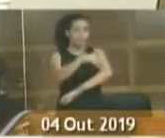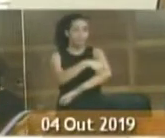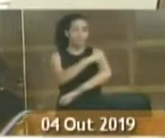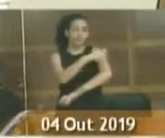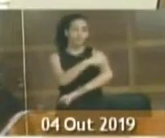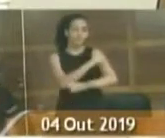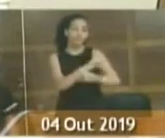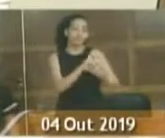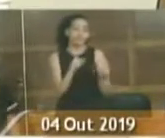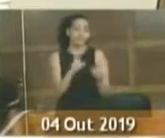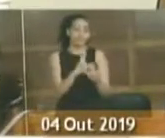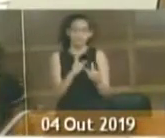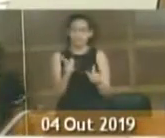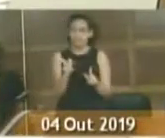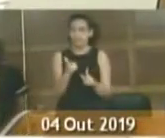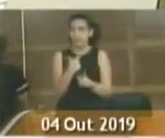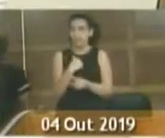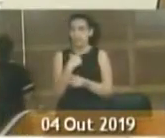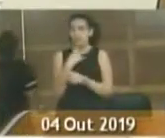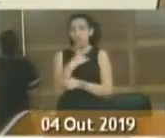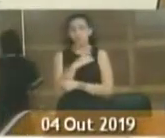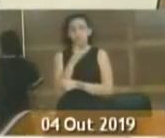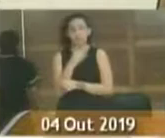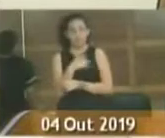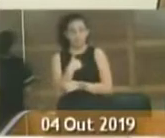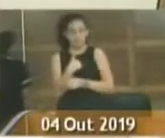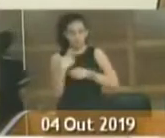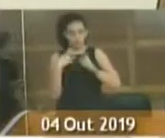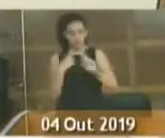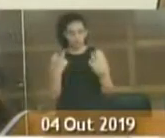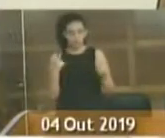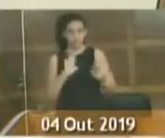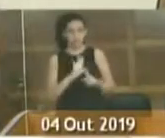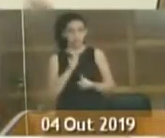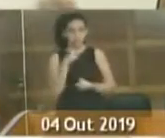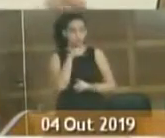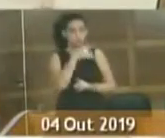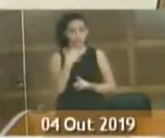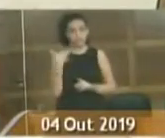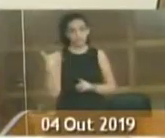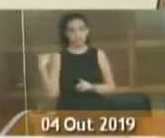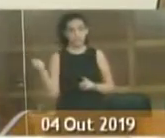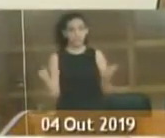mesmos. Temo em estar diferente quando vieres me buscar.